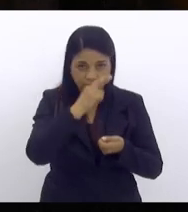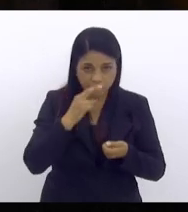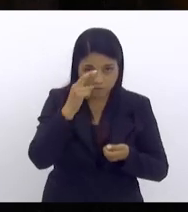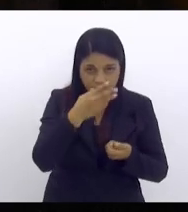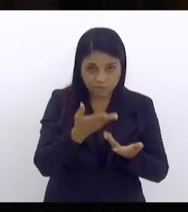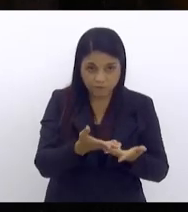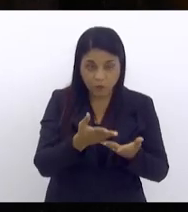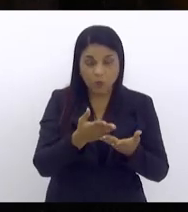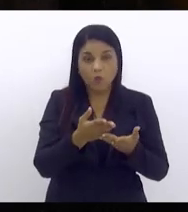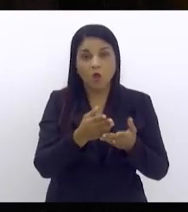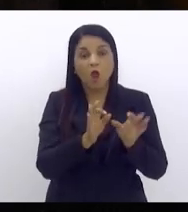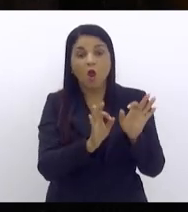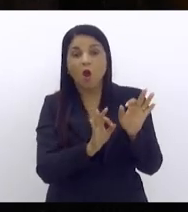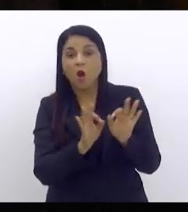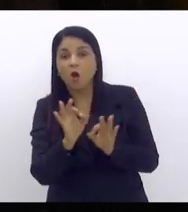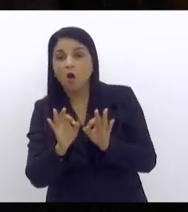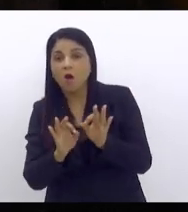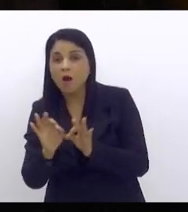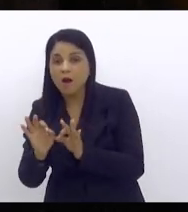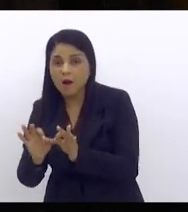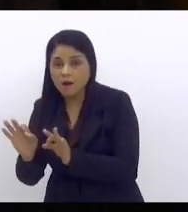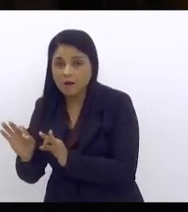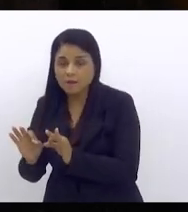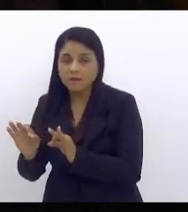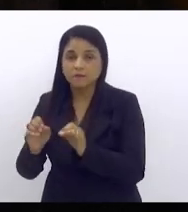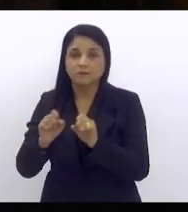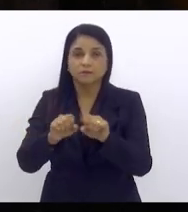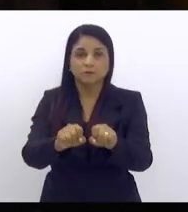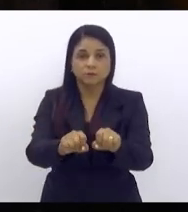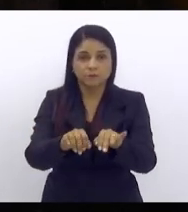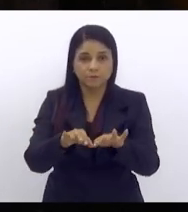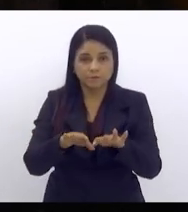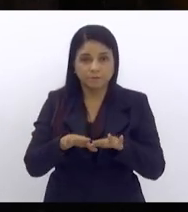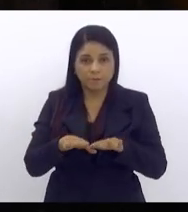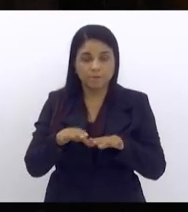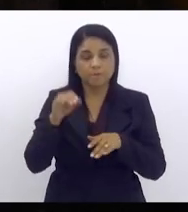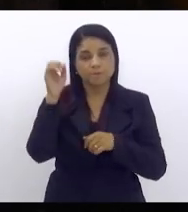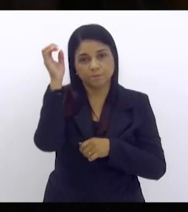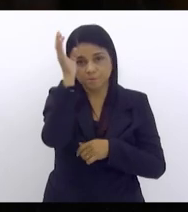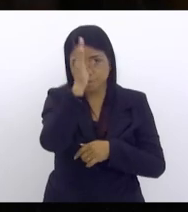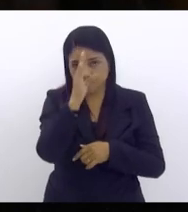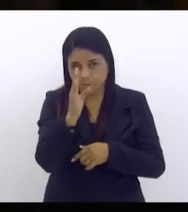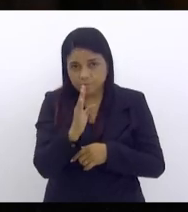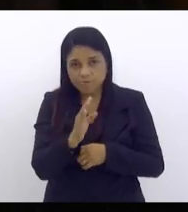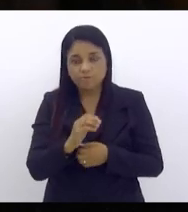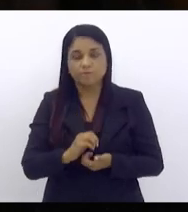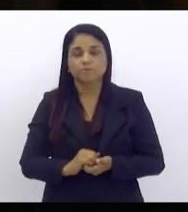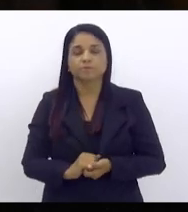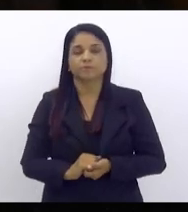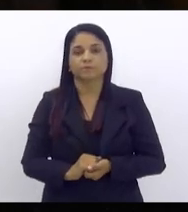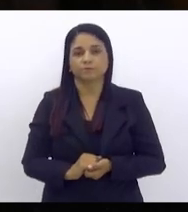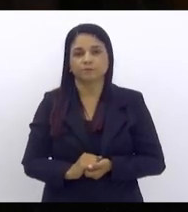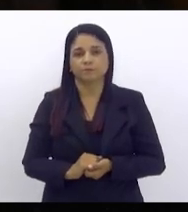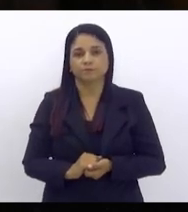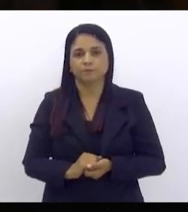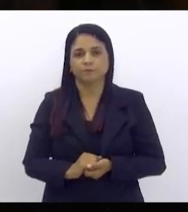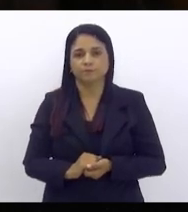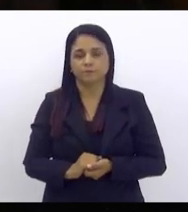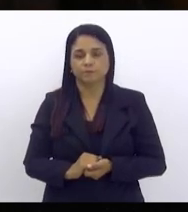a organização do Parlamento Brasileiro. E